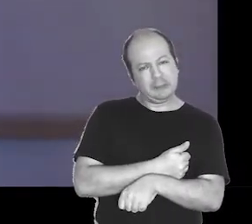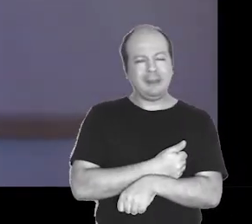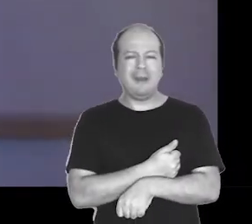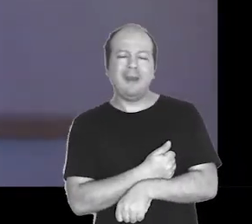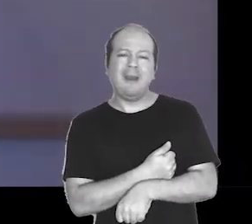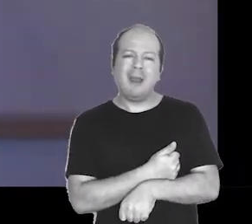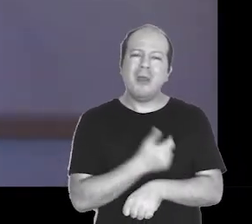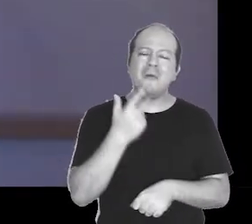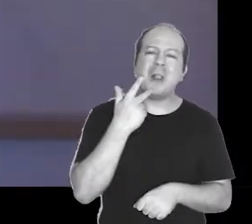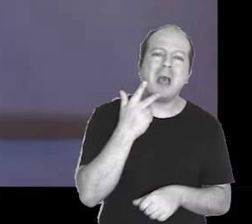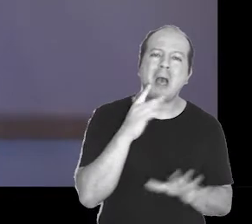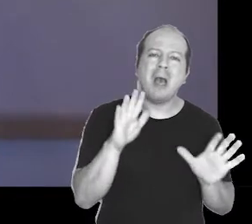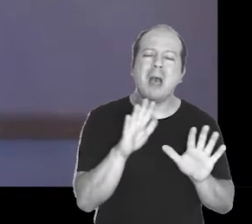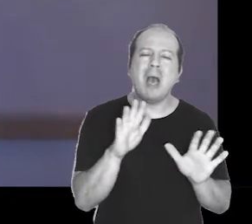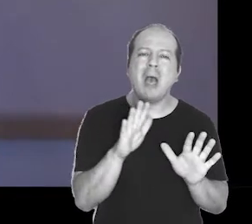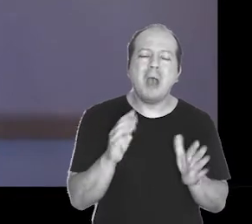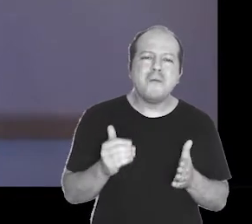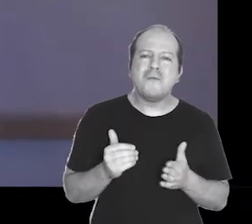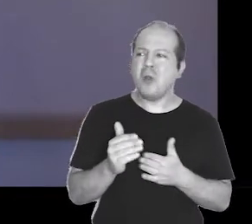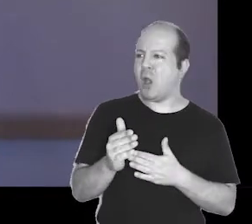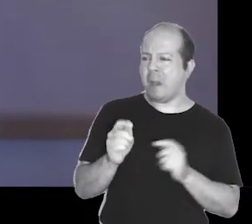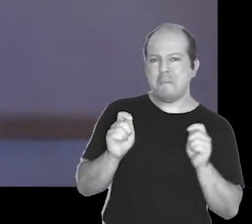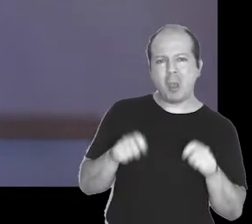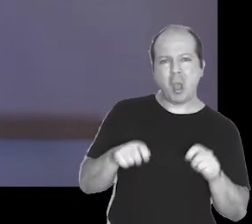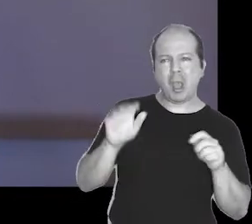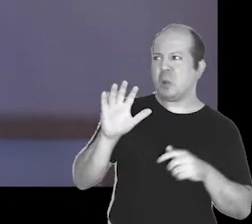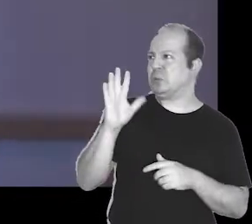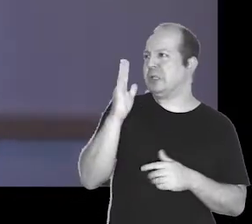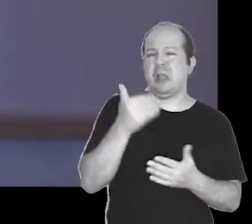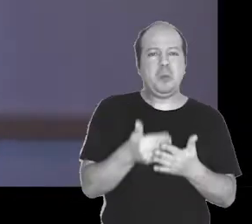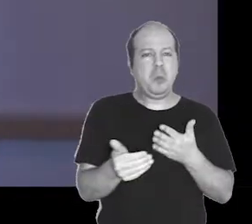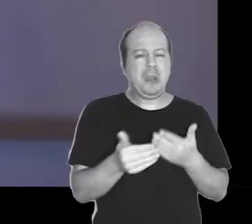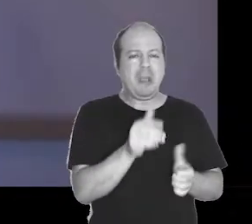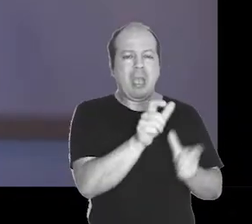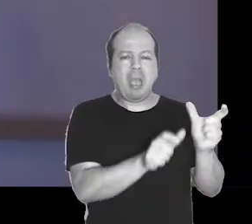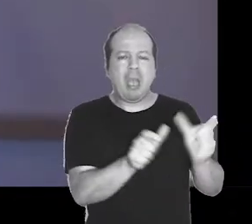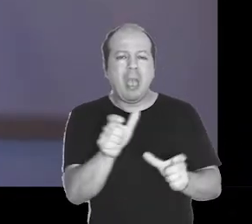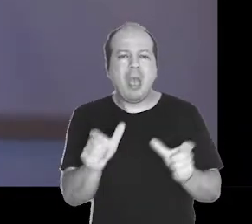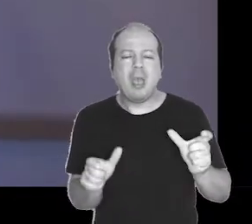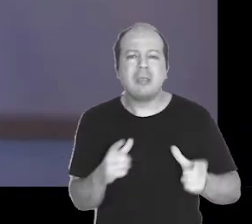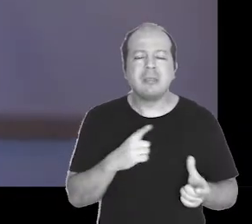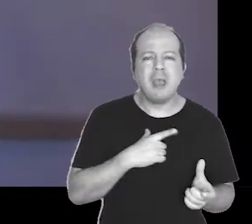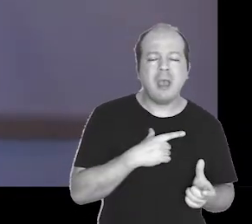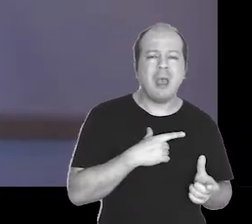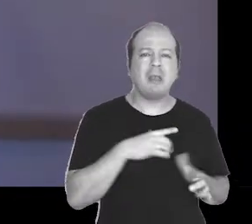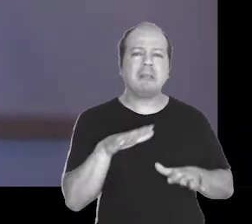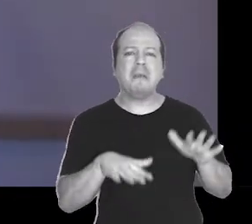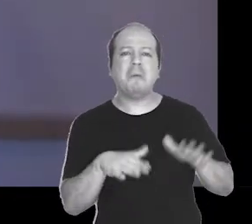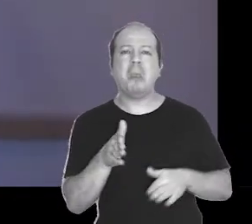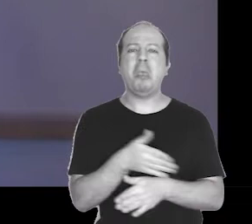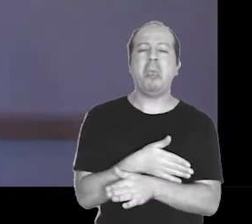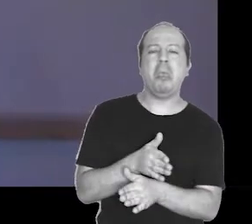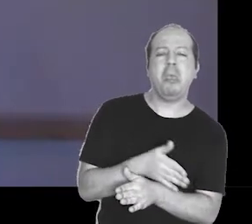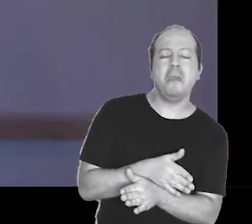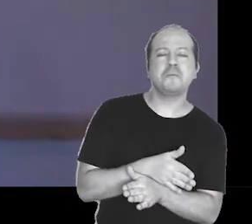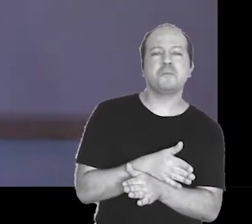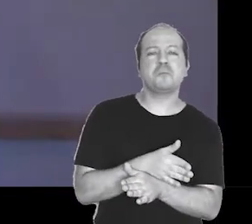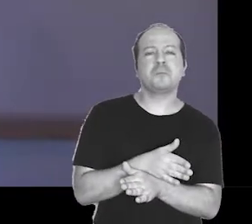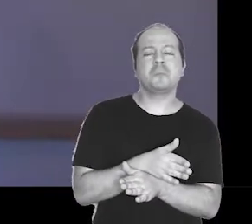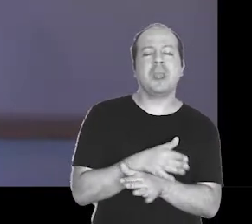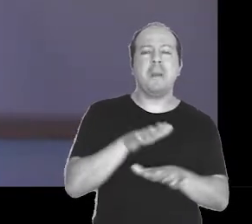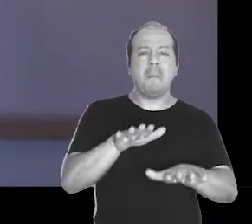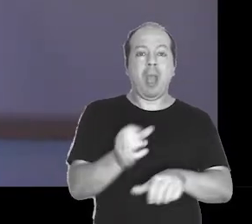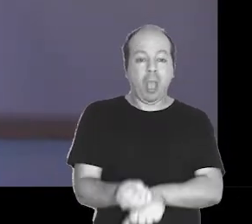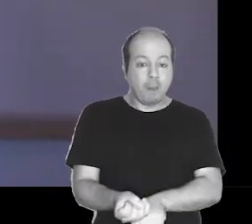diria: ora, isso pode acontecer a qualquer pessoa sob efeito de uma distração ou, sobretudo,